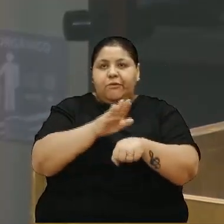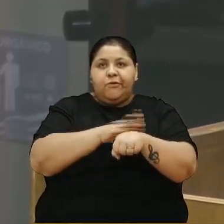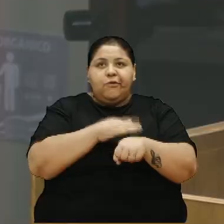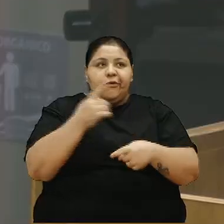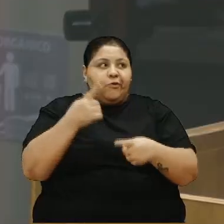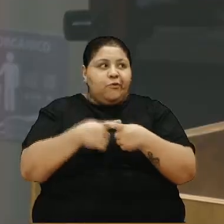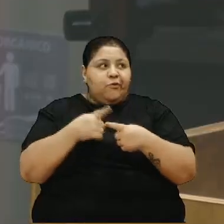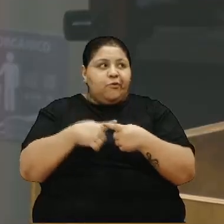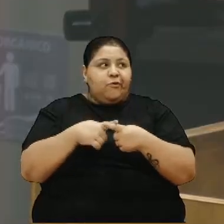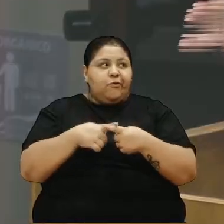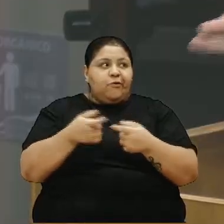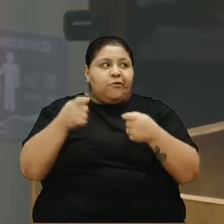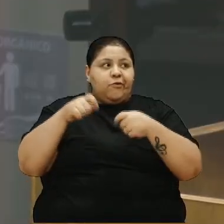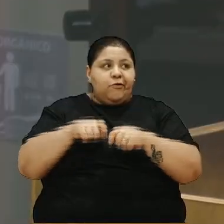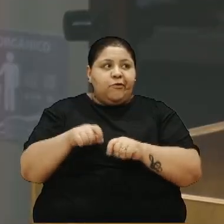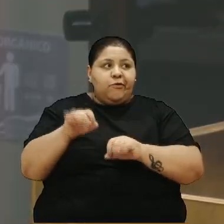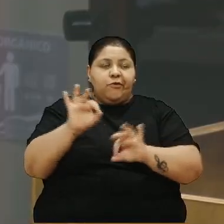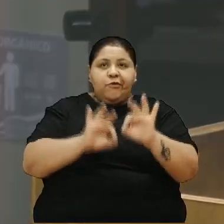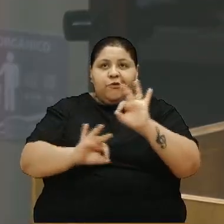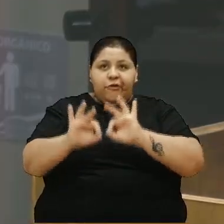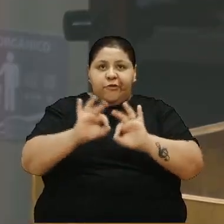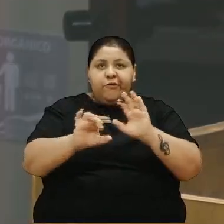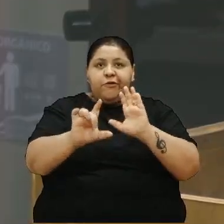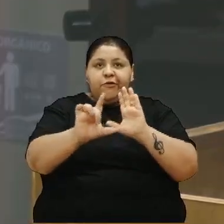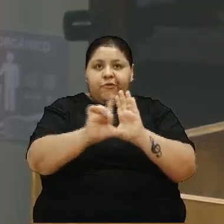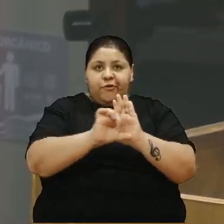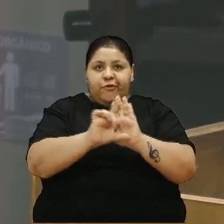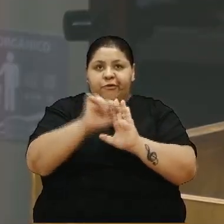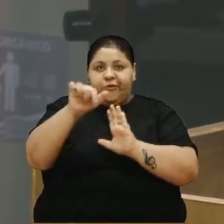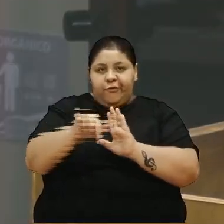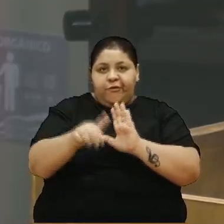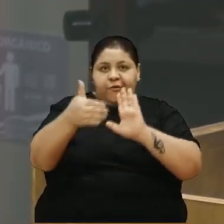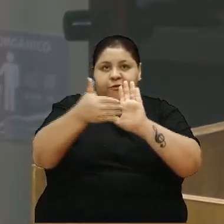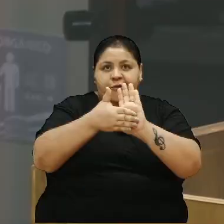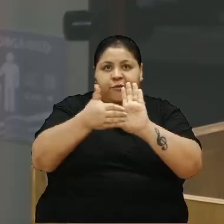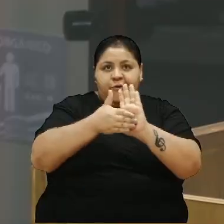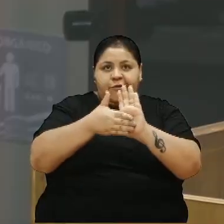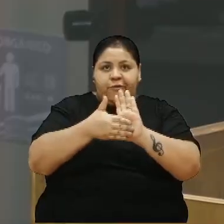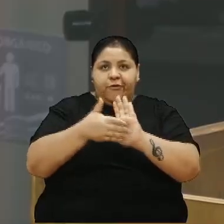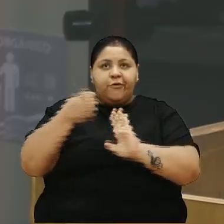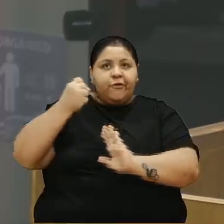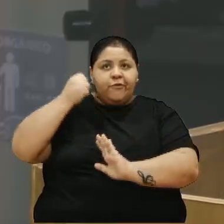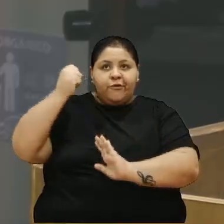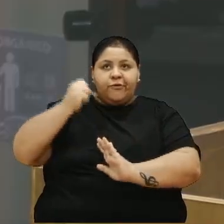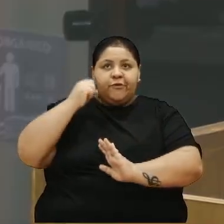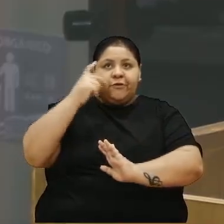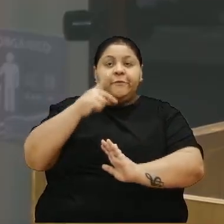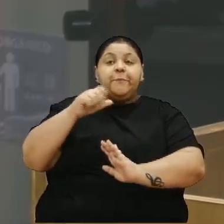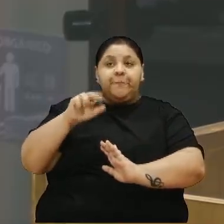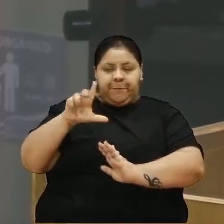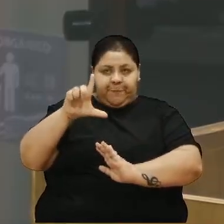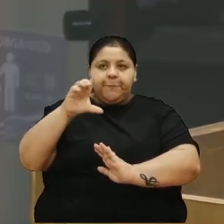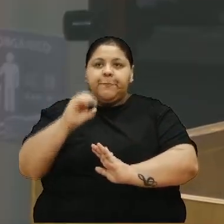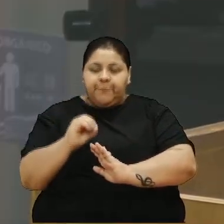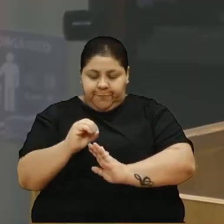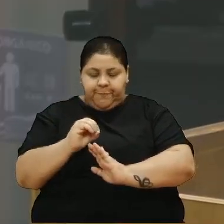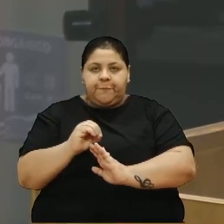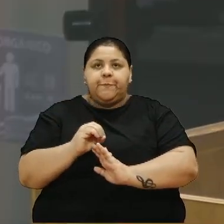da impossibilidade de escalonamento na legislação. E essa proposta do senador Paulo Paim é uma proposta